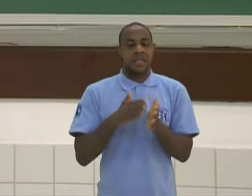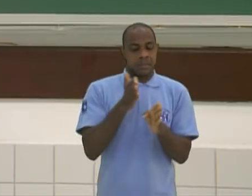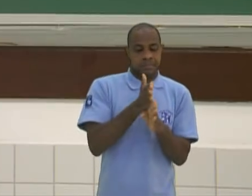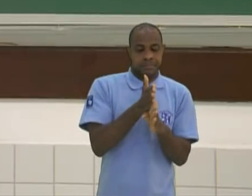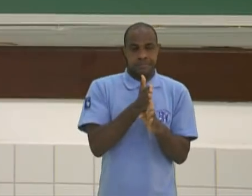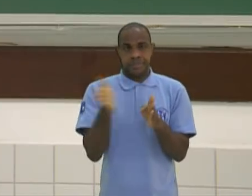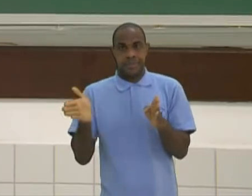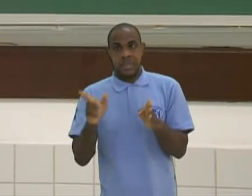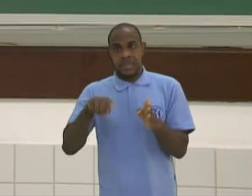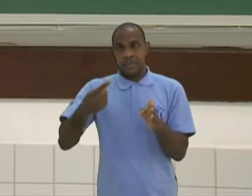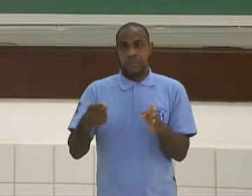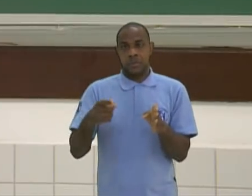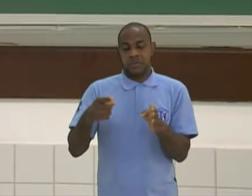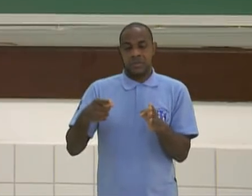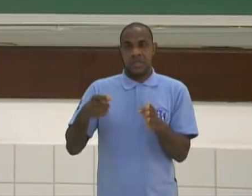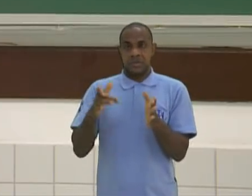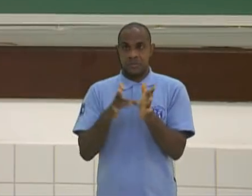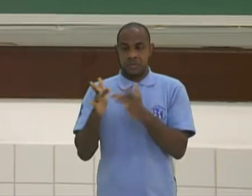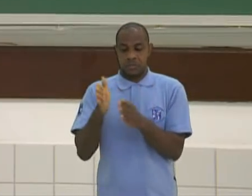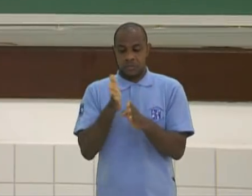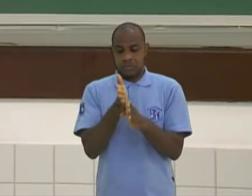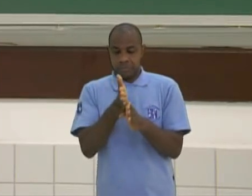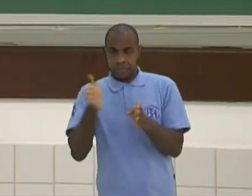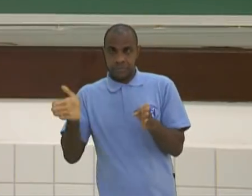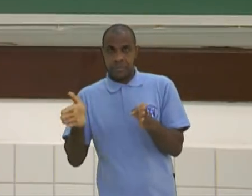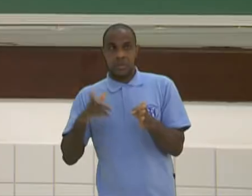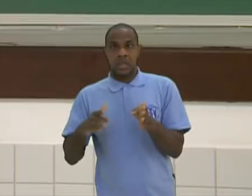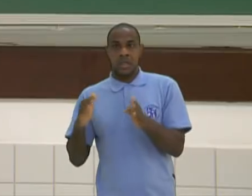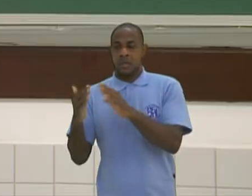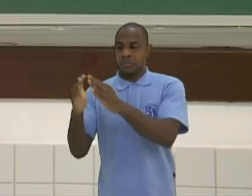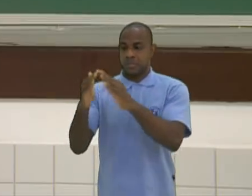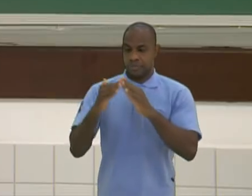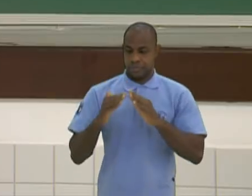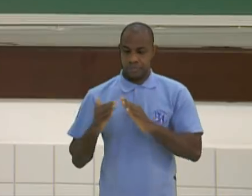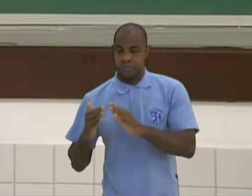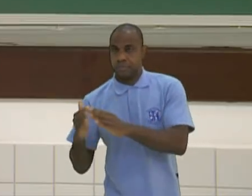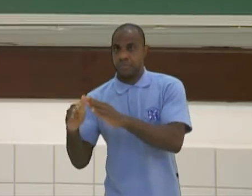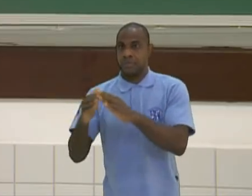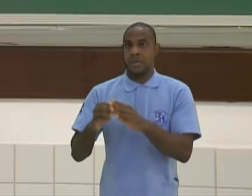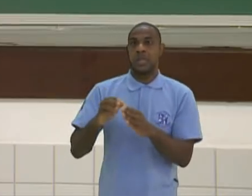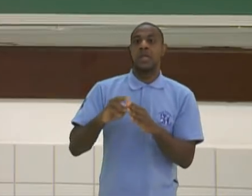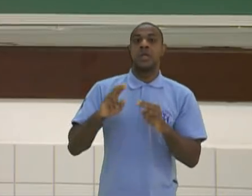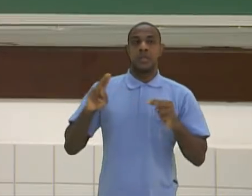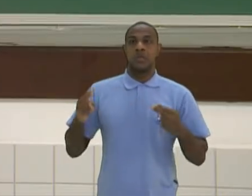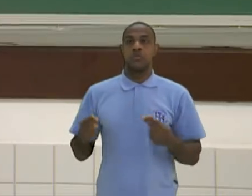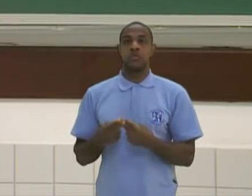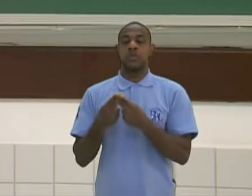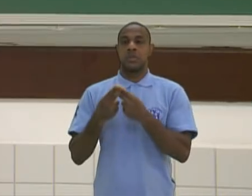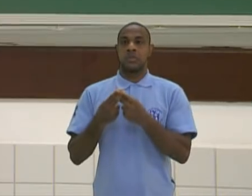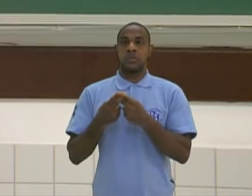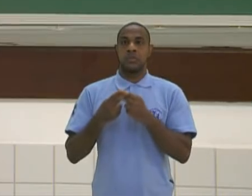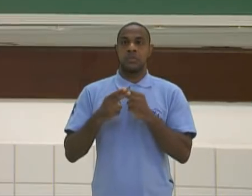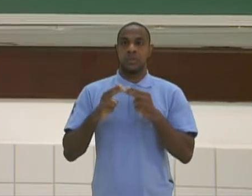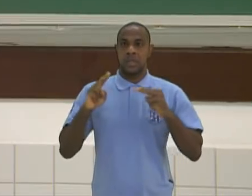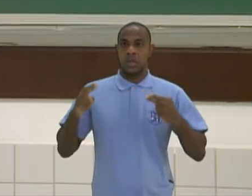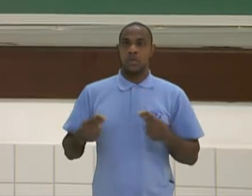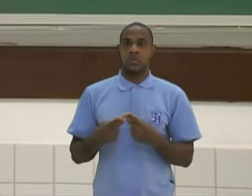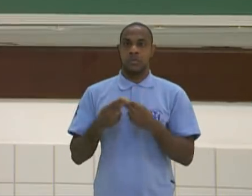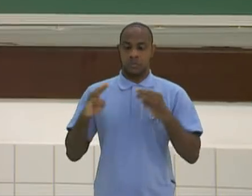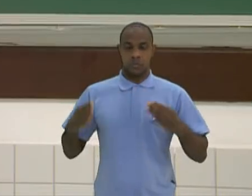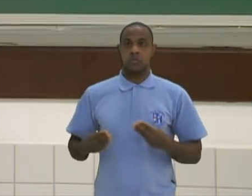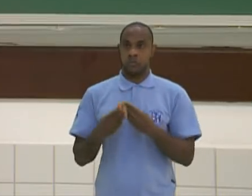na verdade, era como se fosse uma província judaica com uma certa autonomia, inclusive tinha um rei judeu, que era Herodes, né, que é